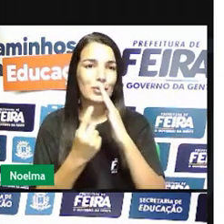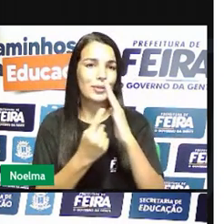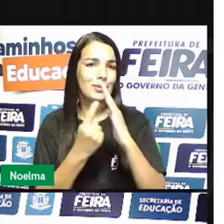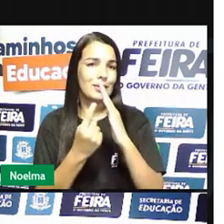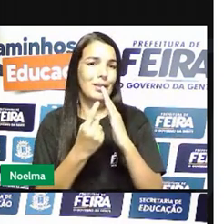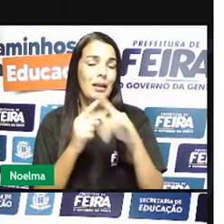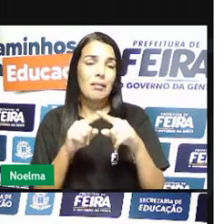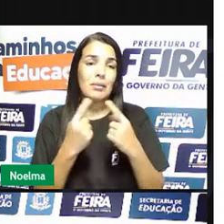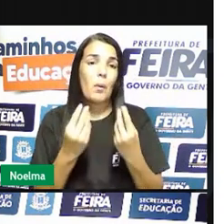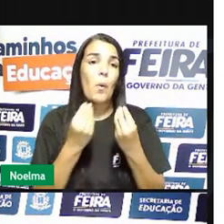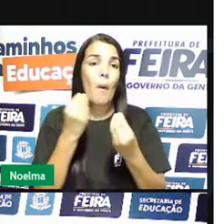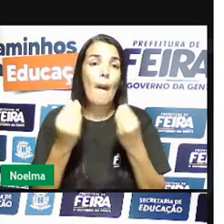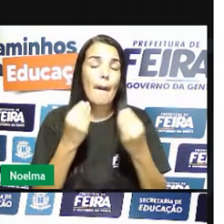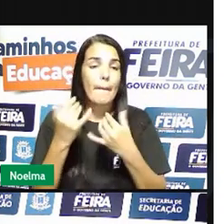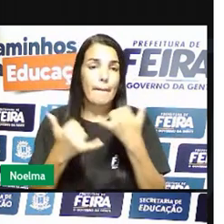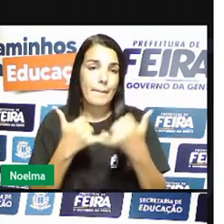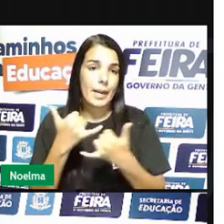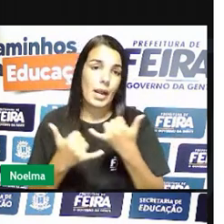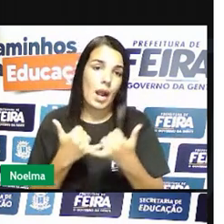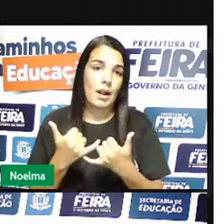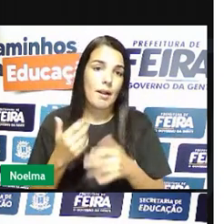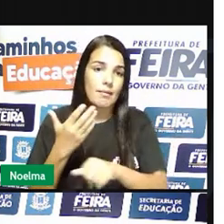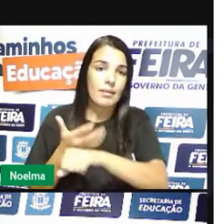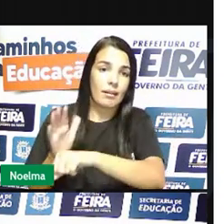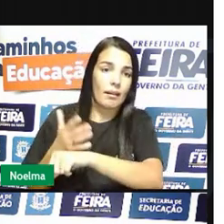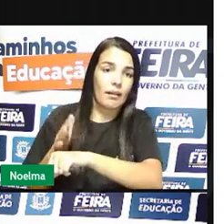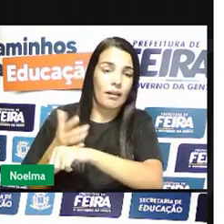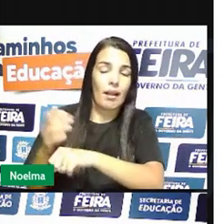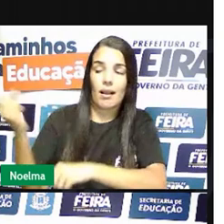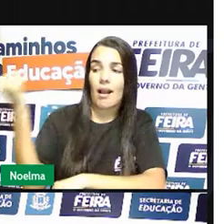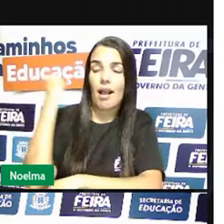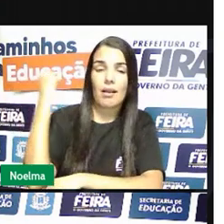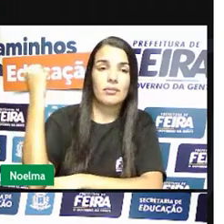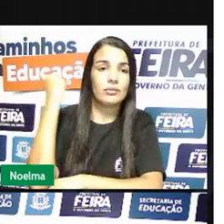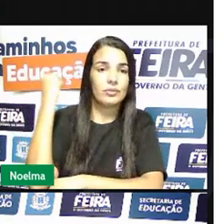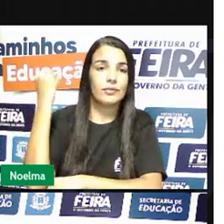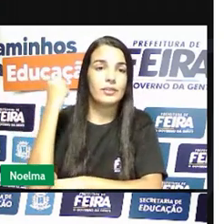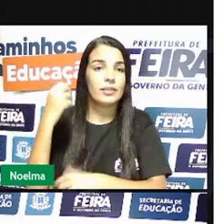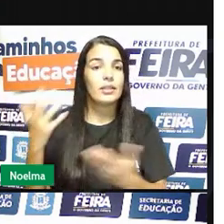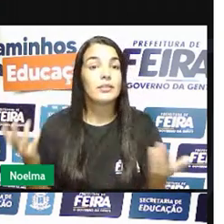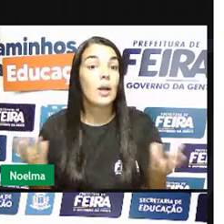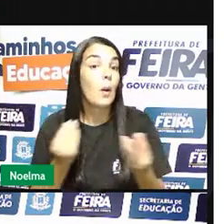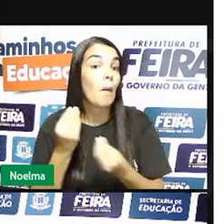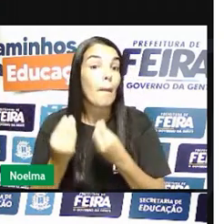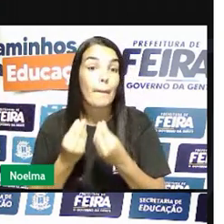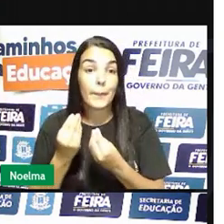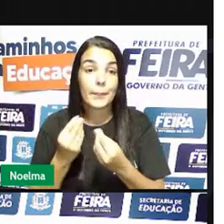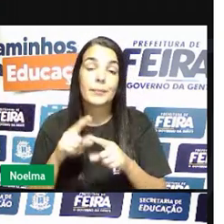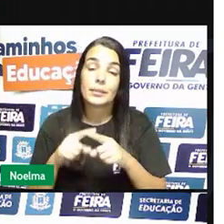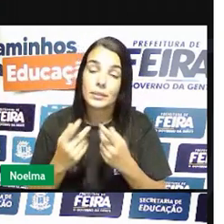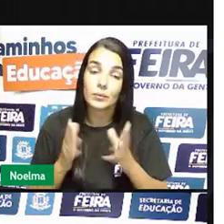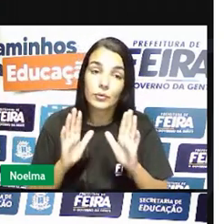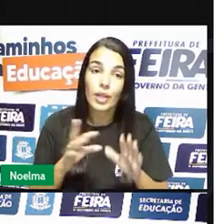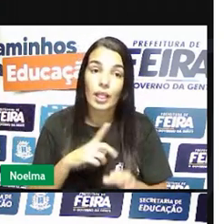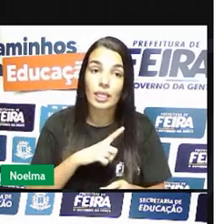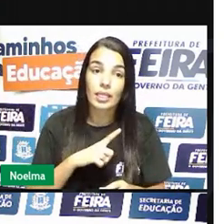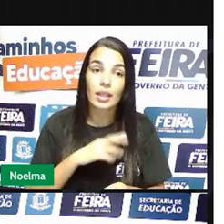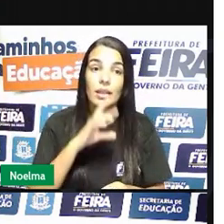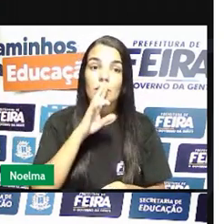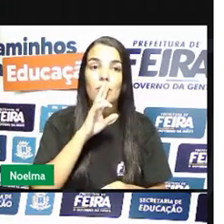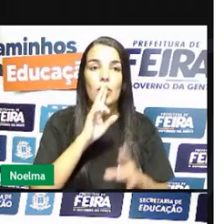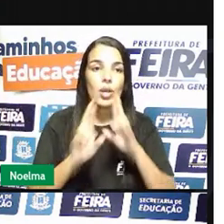elas interagirem com outras crianças para realizarem algumas atividades brincadeiras que possibilite aí